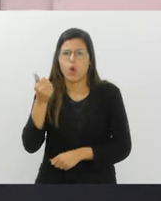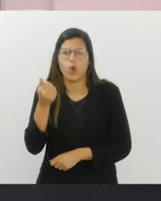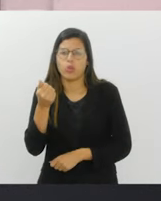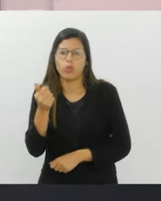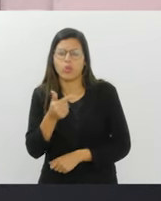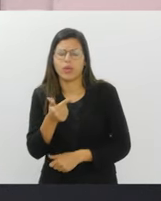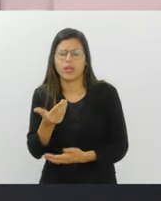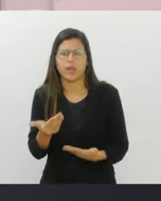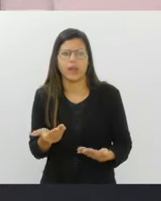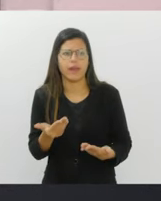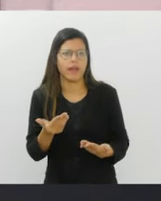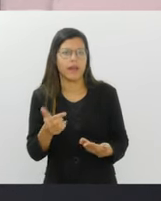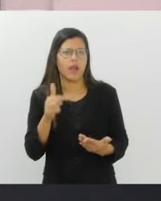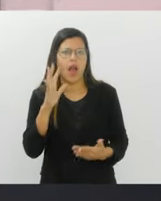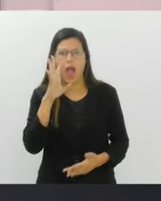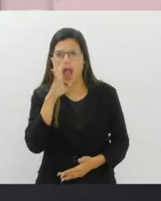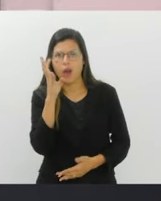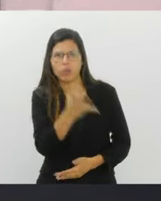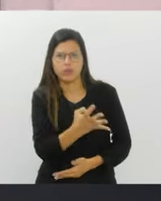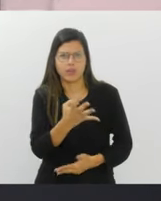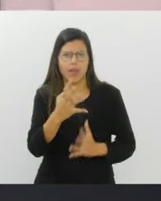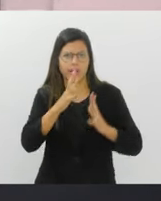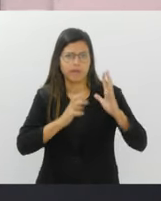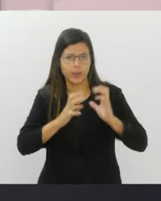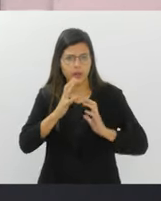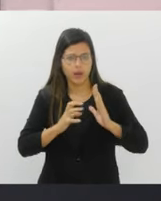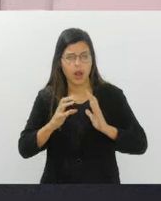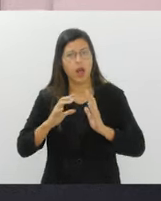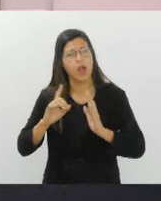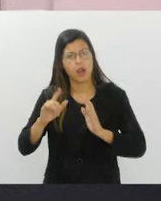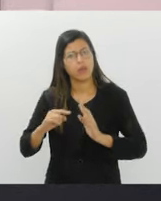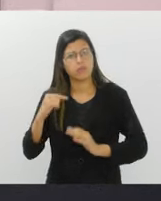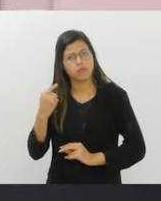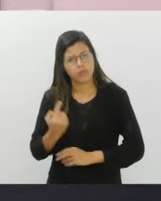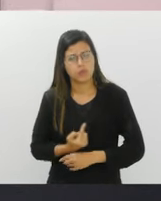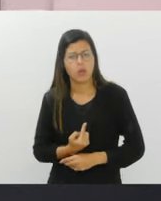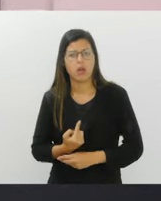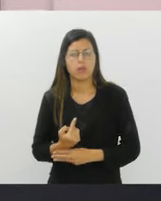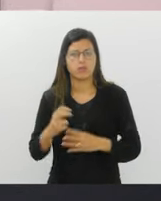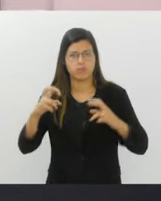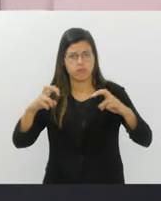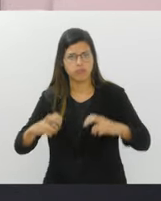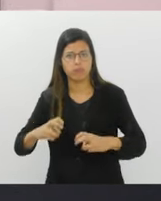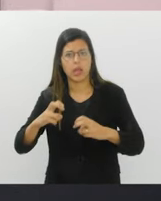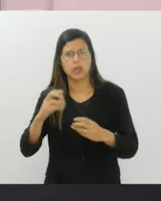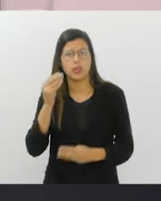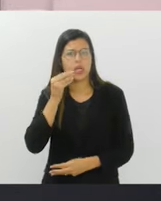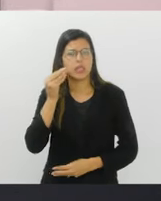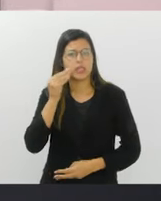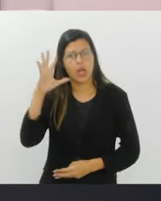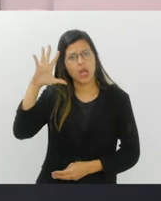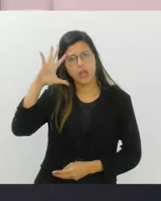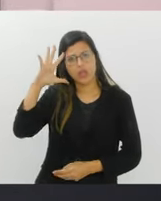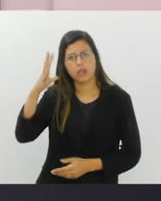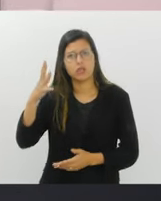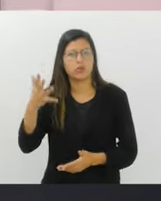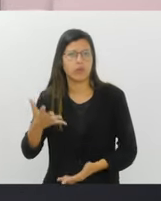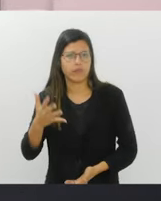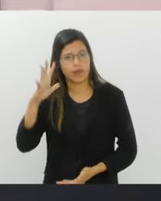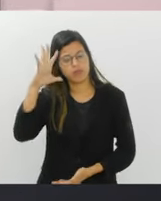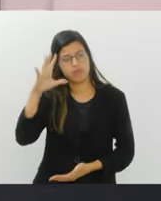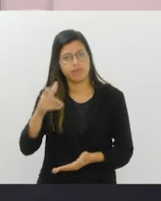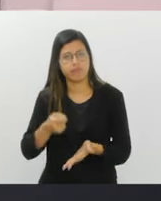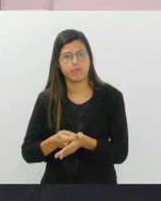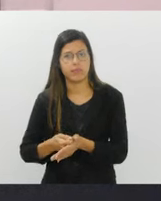é a gente agora, a quatro mãos, arrumar uma saída viável e possível para que a população possa... A gente sabe